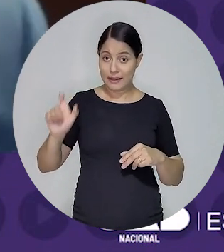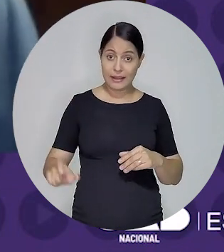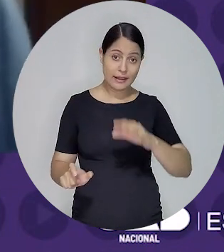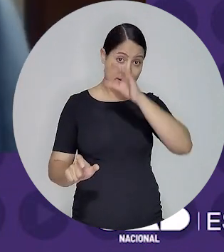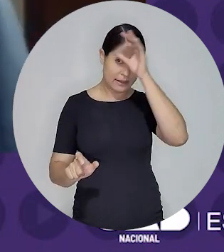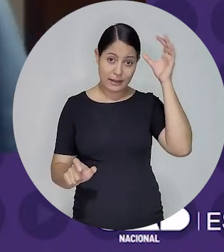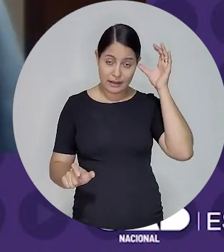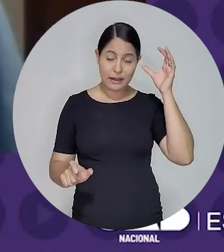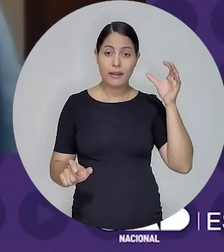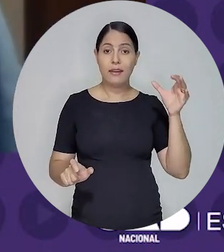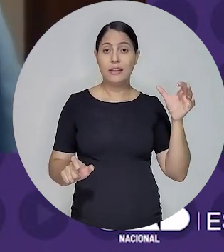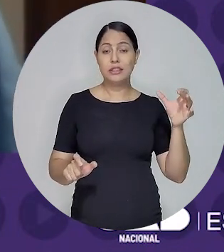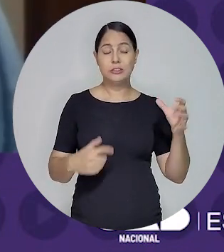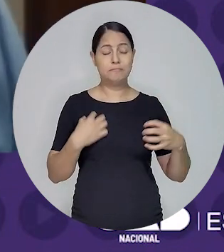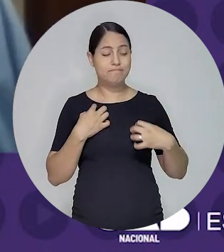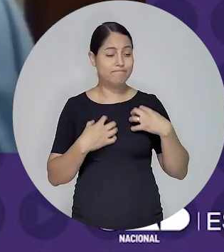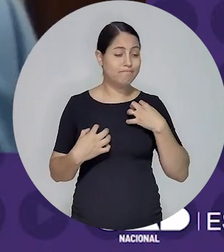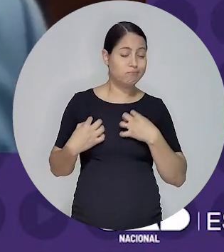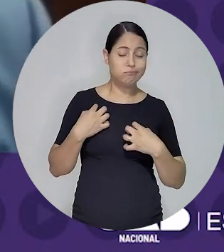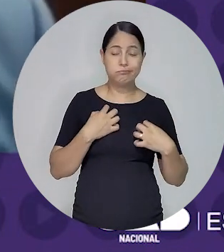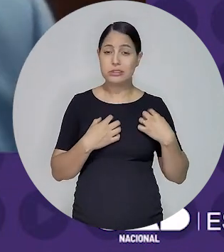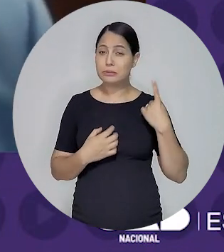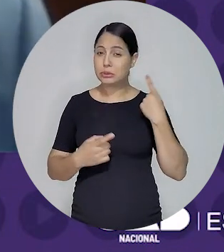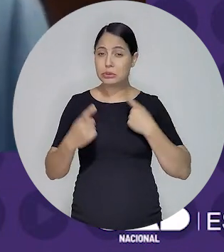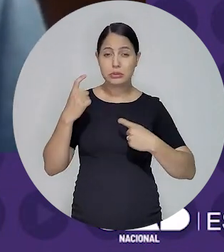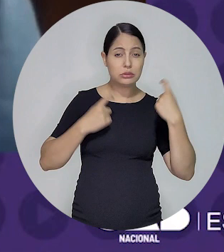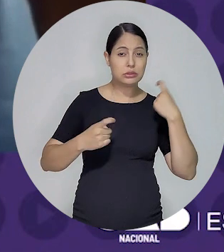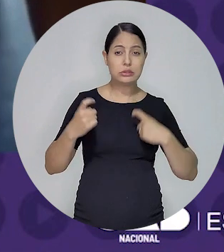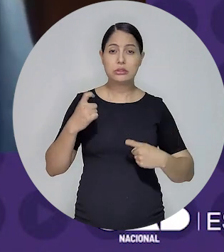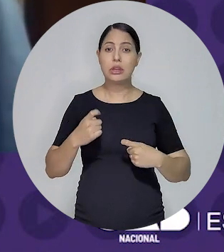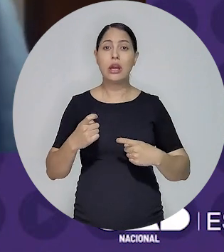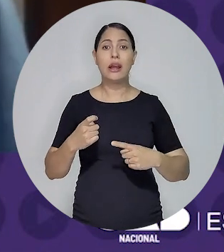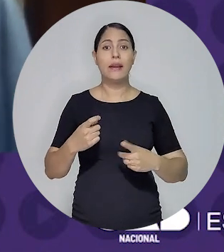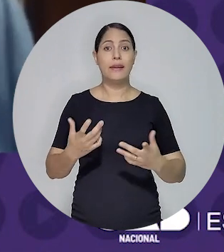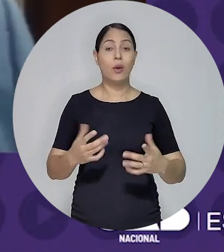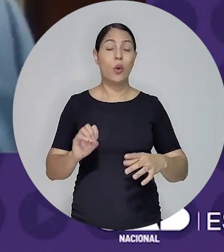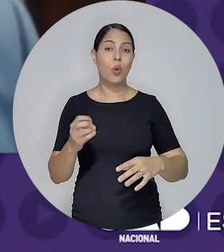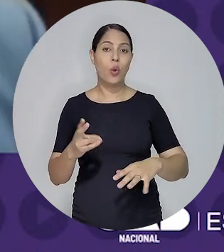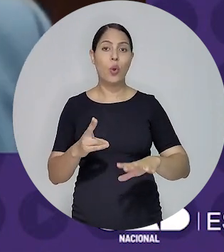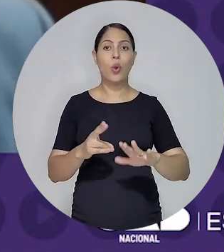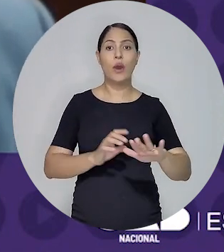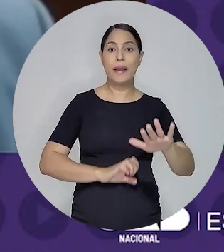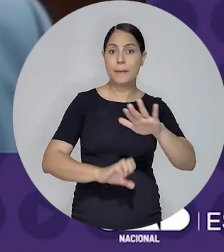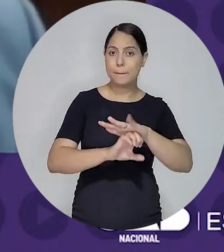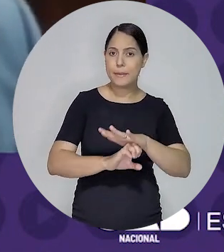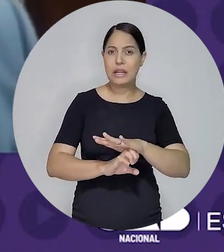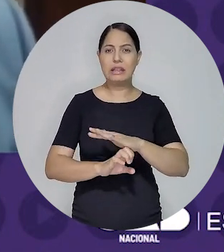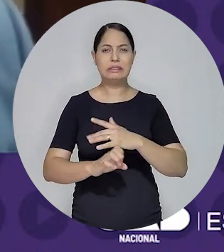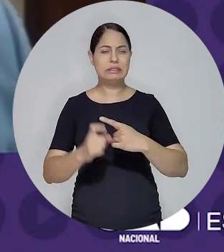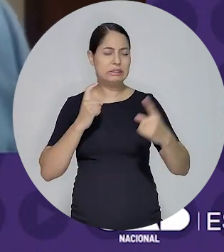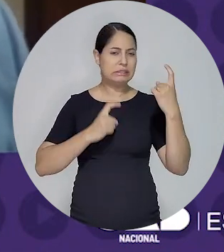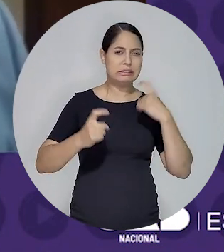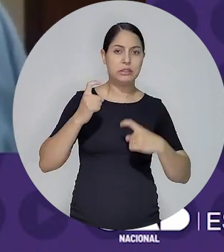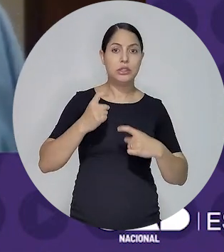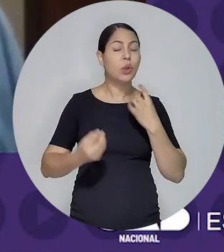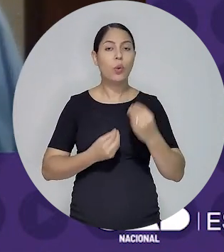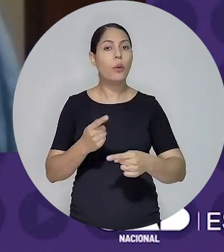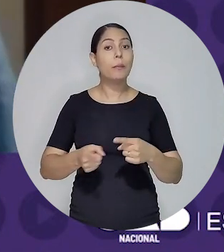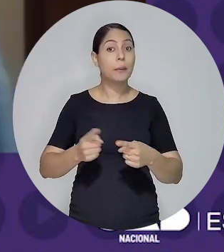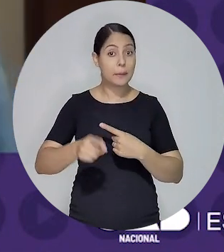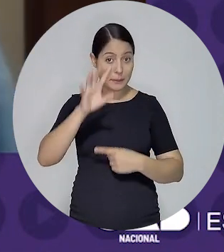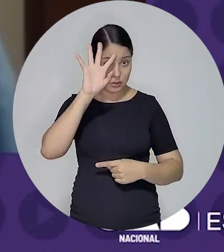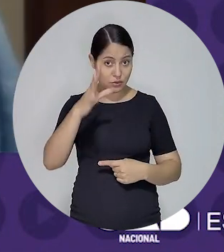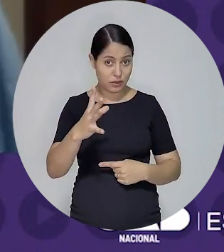perturbam a paz individual, a paz social, empresarial. Então, essa é a